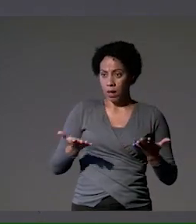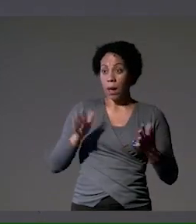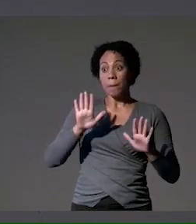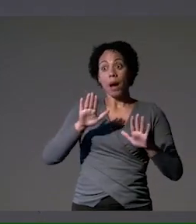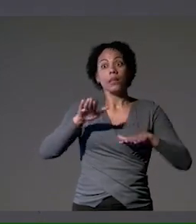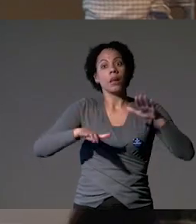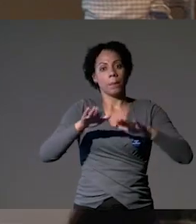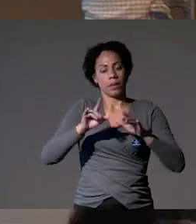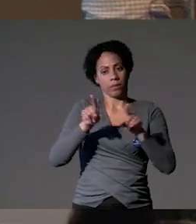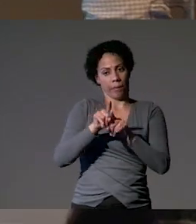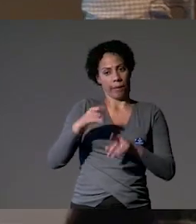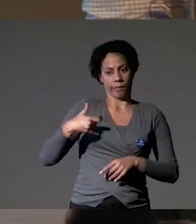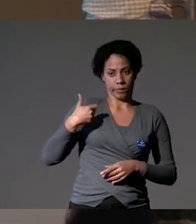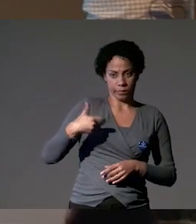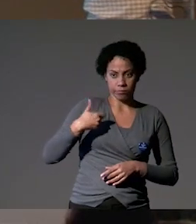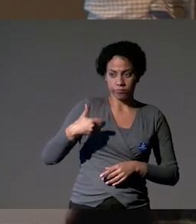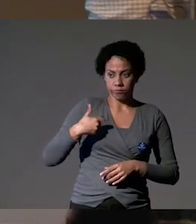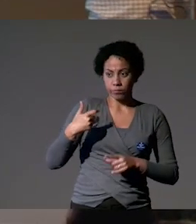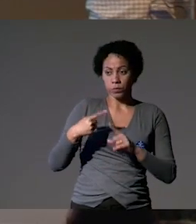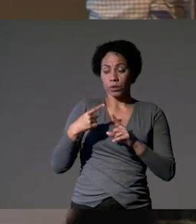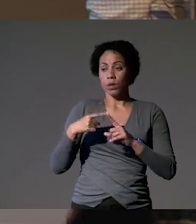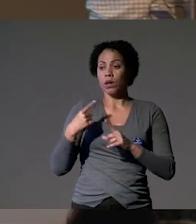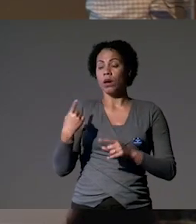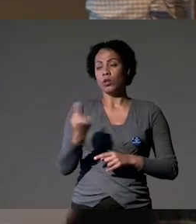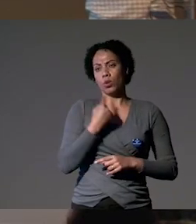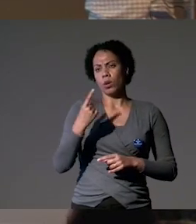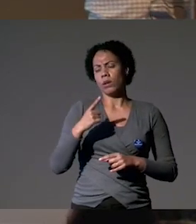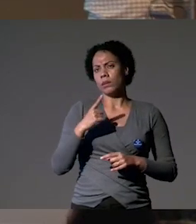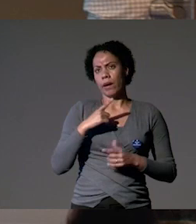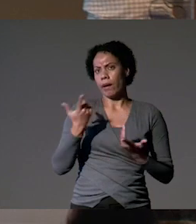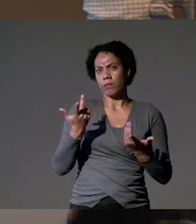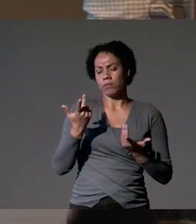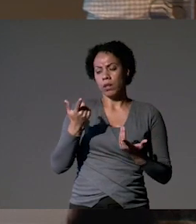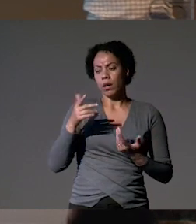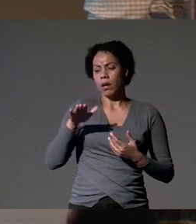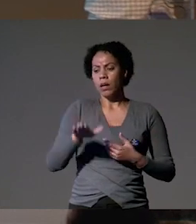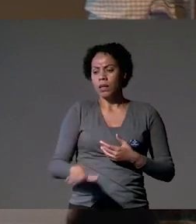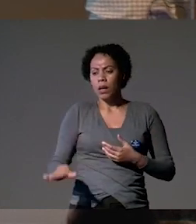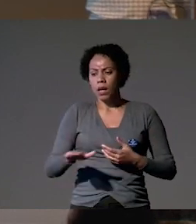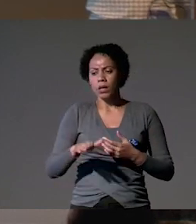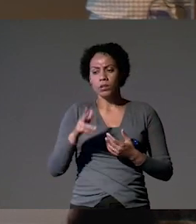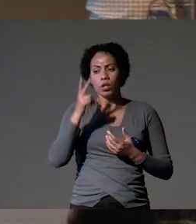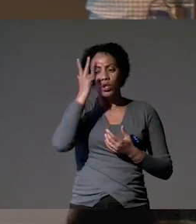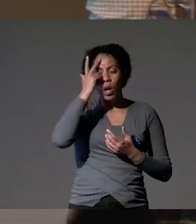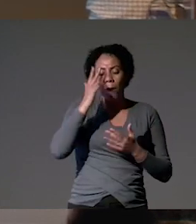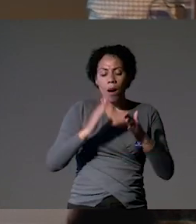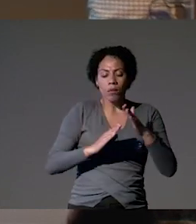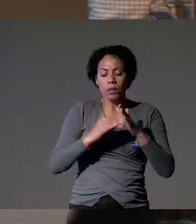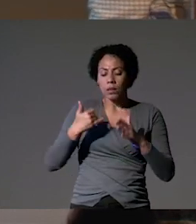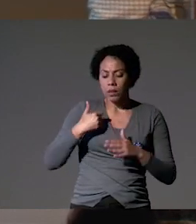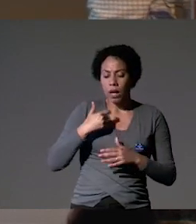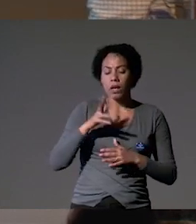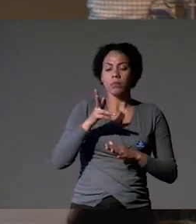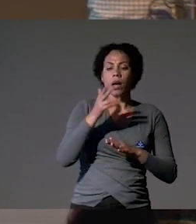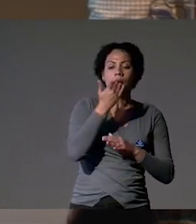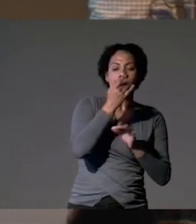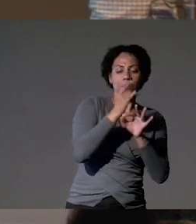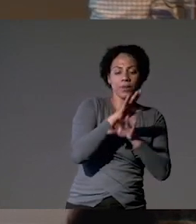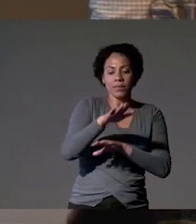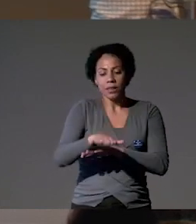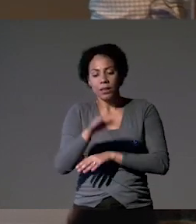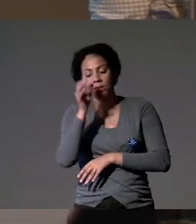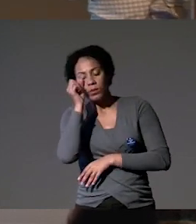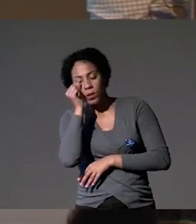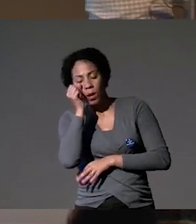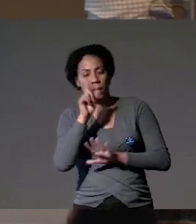pouco da idade, porque nós mantemos habitualmente nossas crianças até alguns anos de vida dormindo durante o dia, até para não ter que lidar com